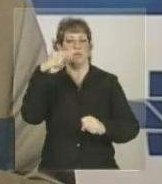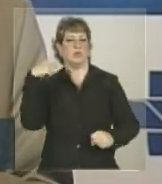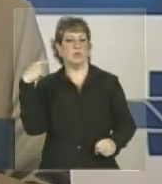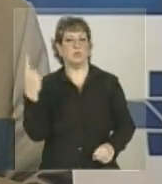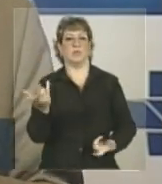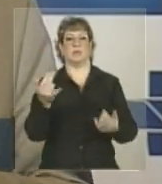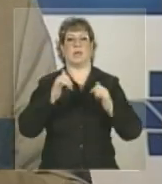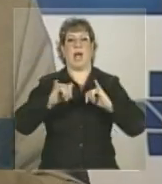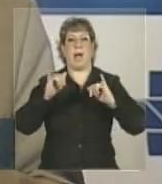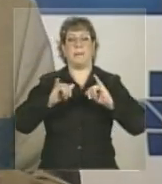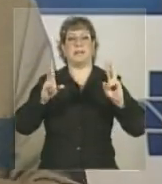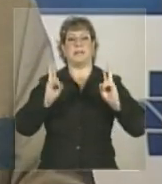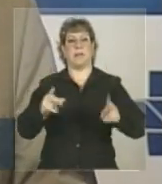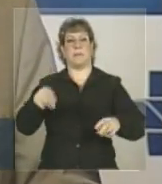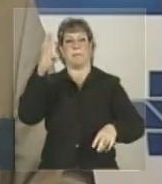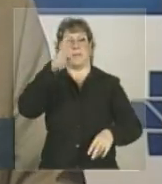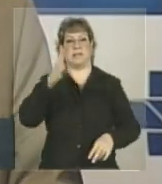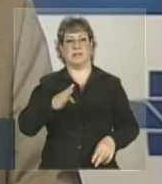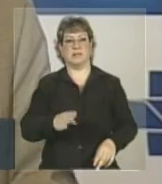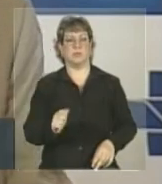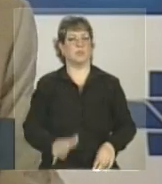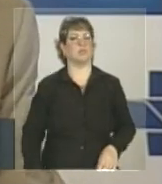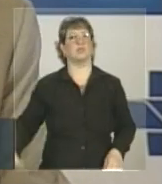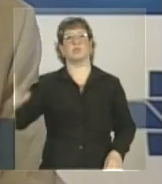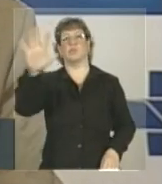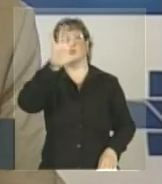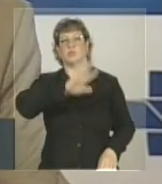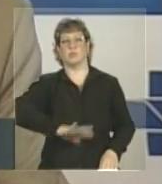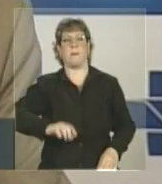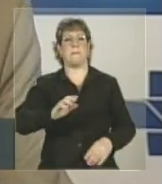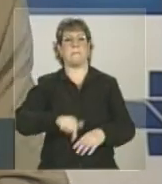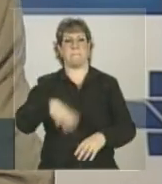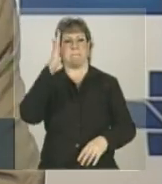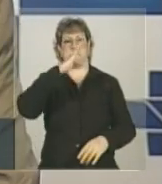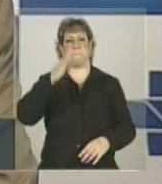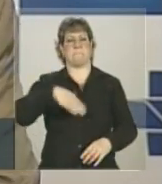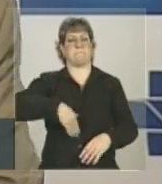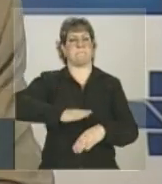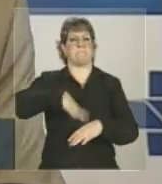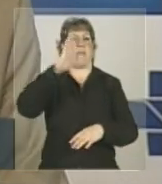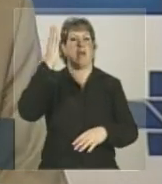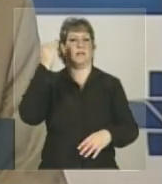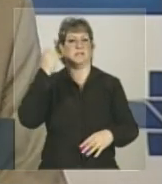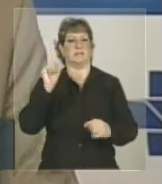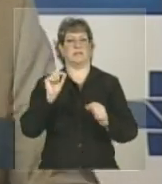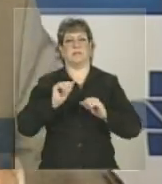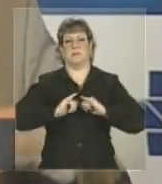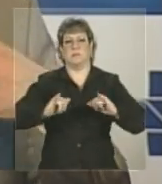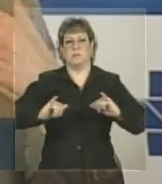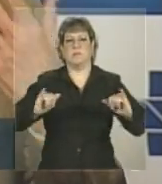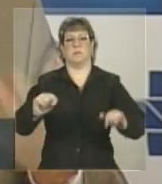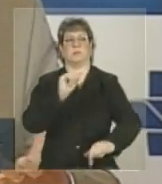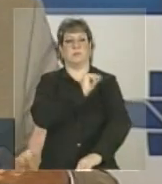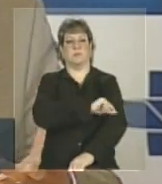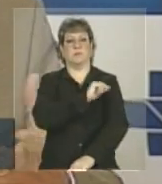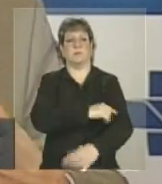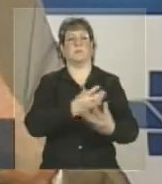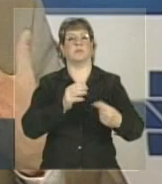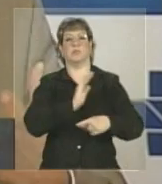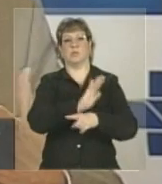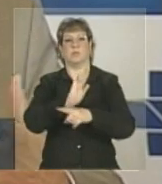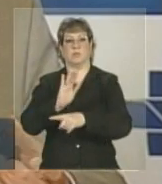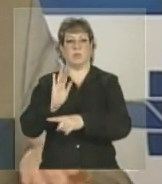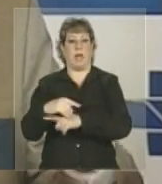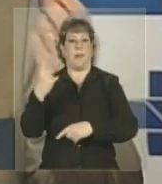campanha de vacinação, isso é um índice de cobertura maior do que muitos países desenvolvidos conseguem, né, porque as pessoas sentem